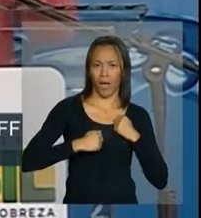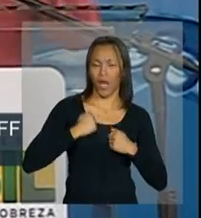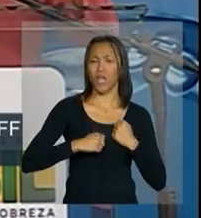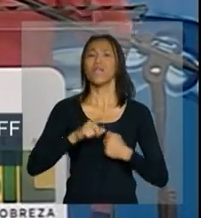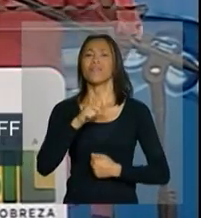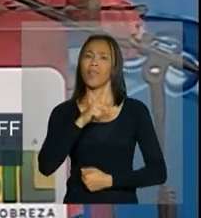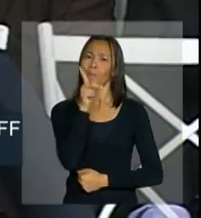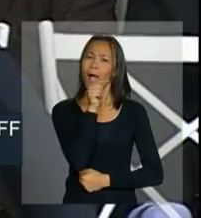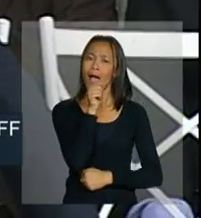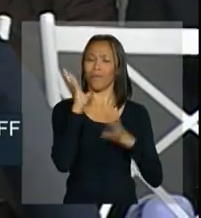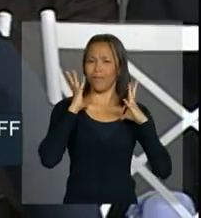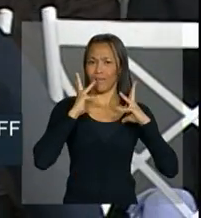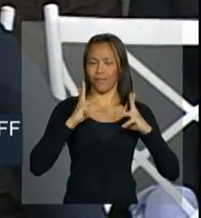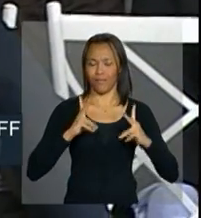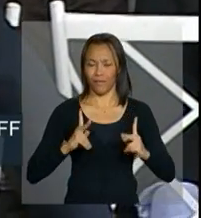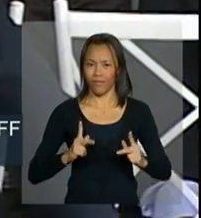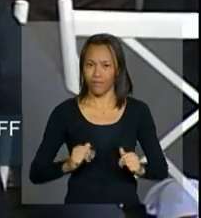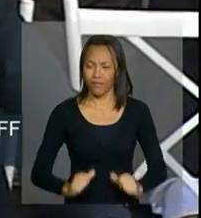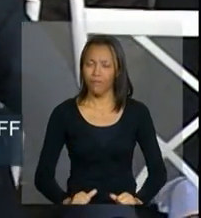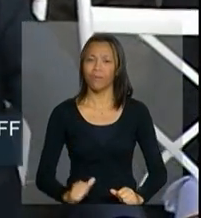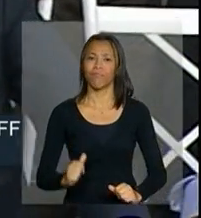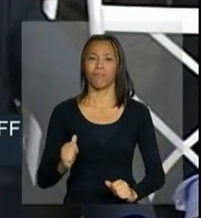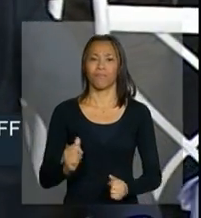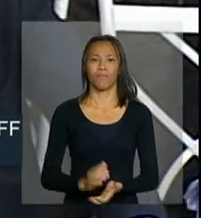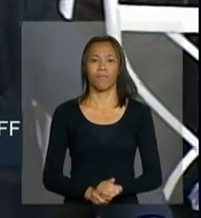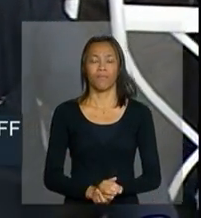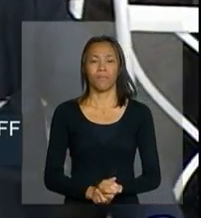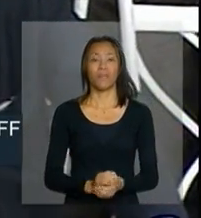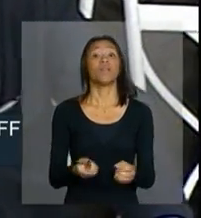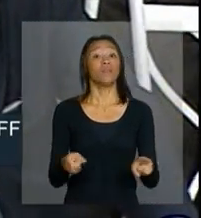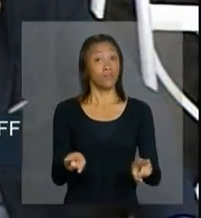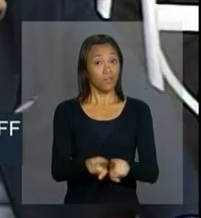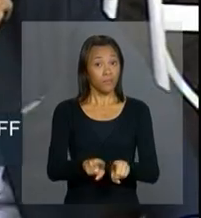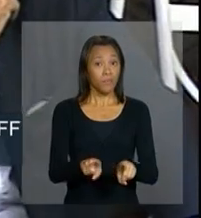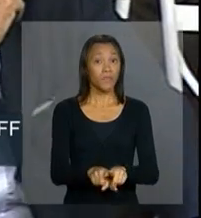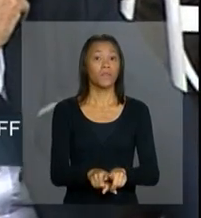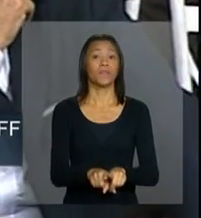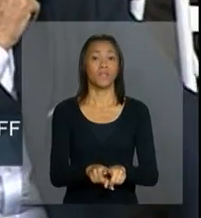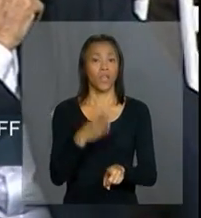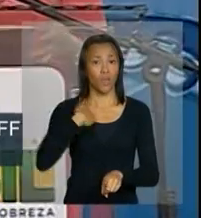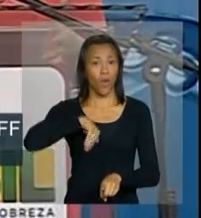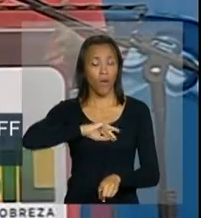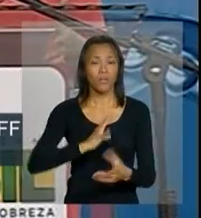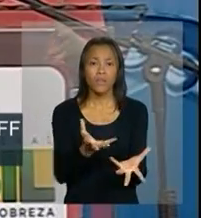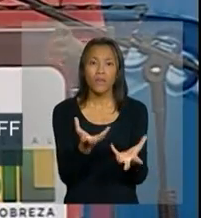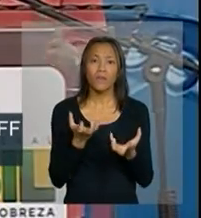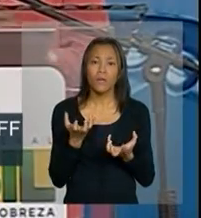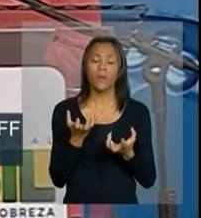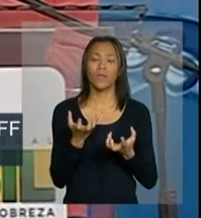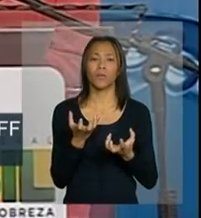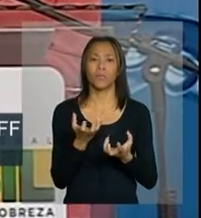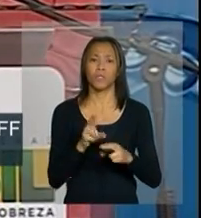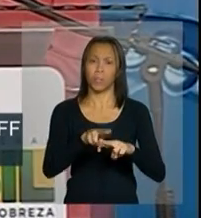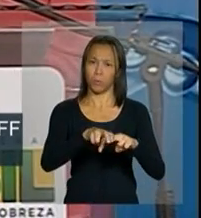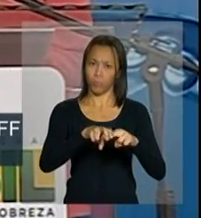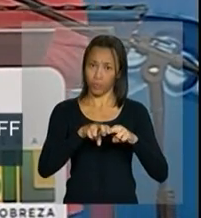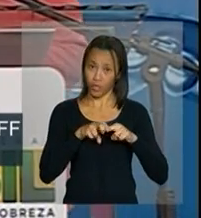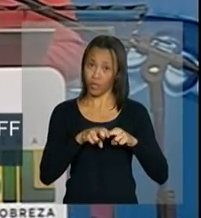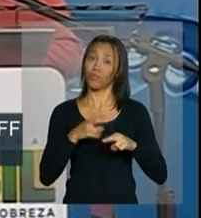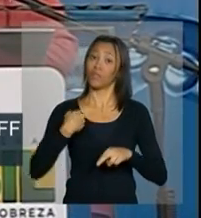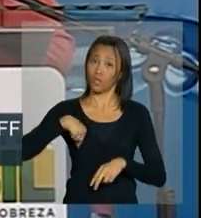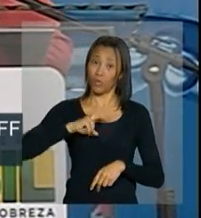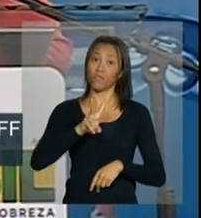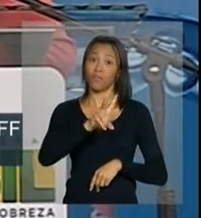uma água saudável. E também nós queremos, e por isso que nós